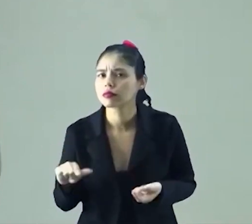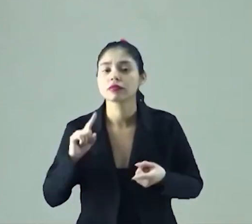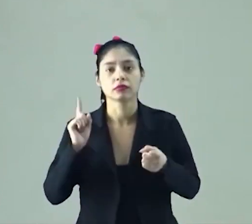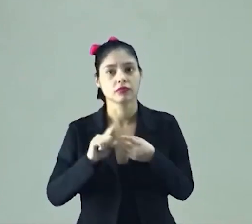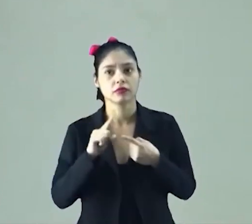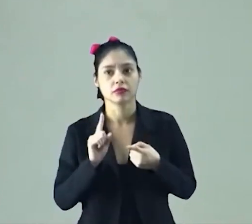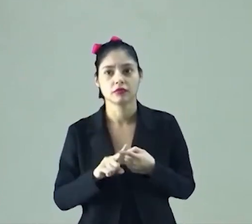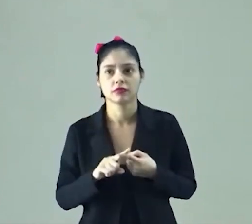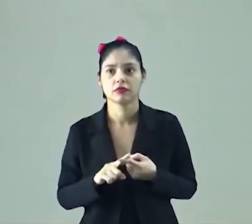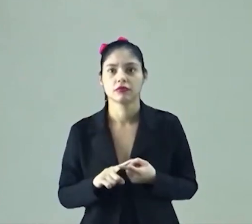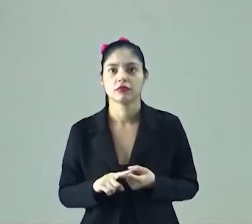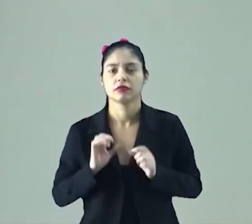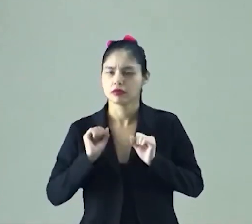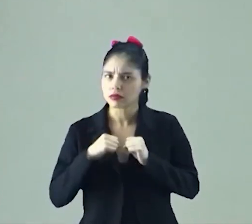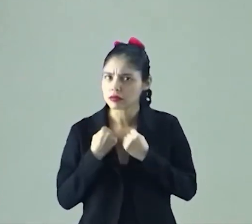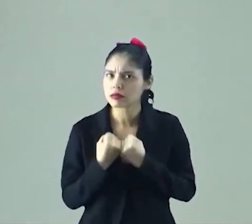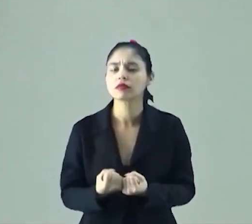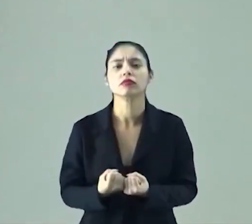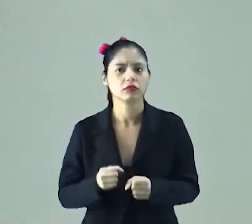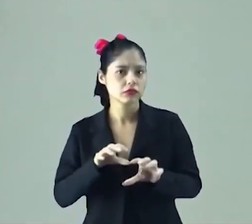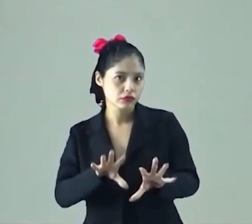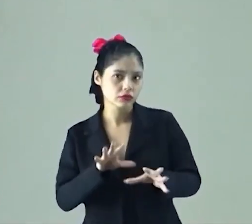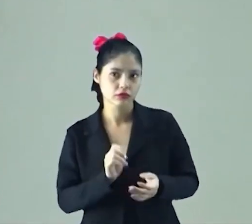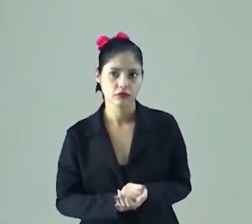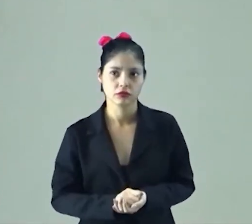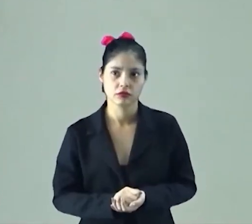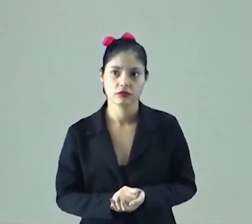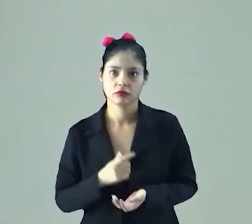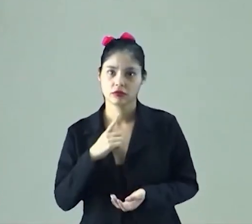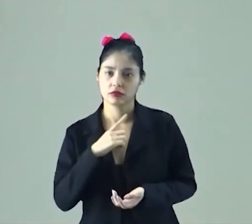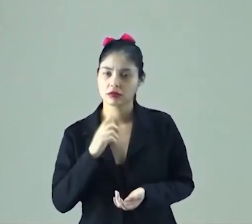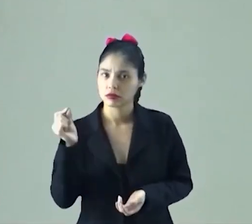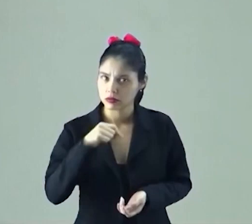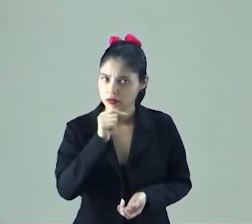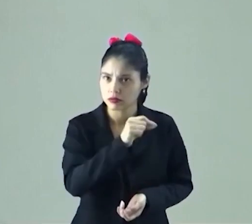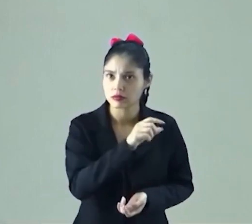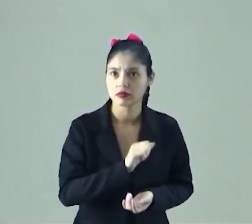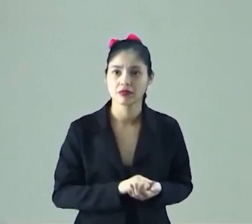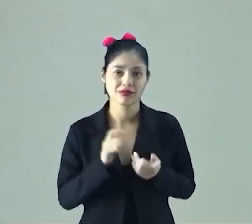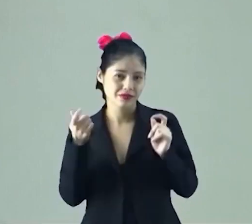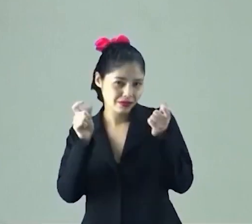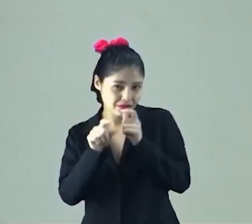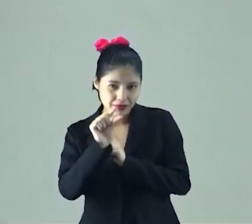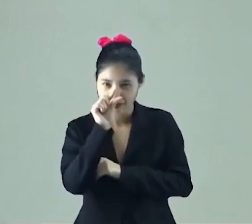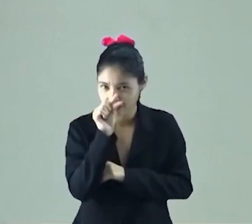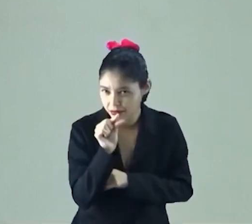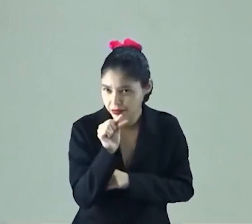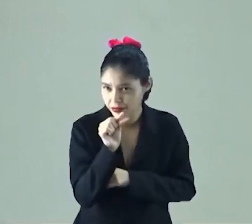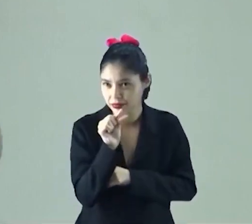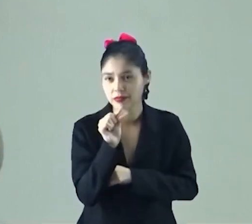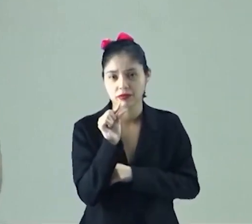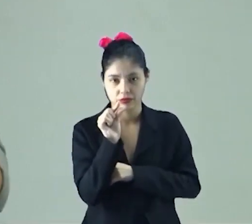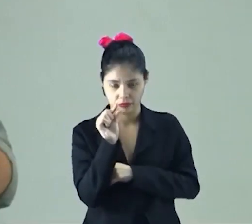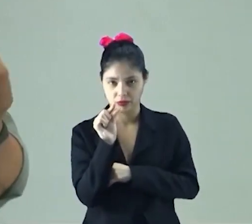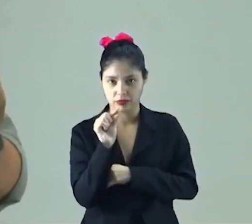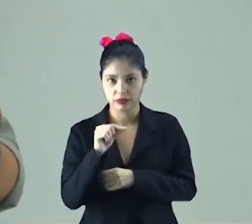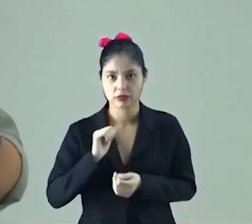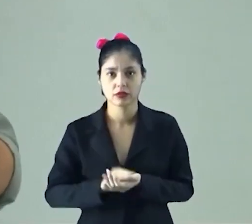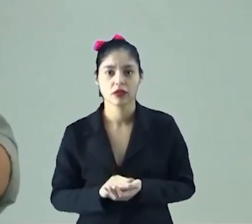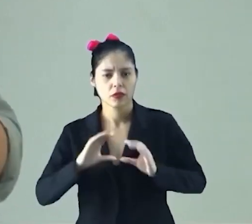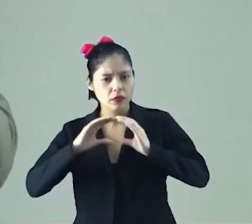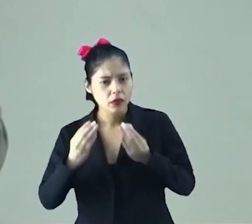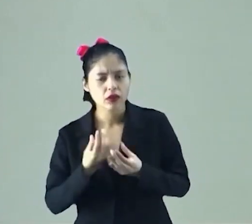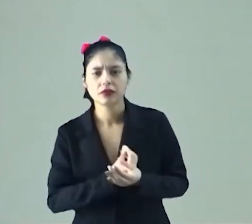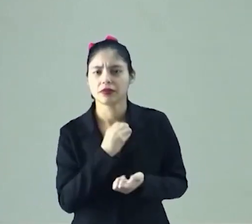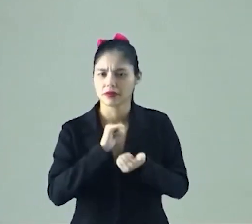professor? Porque ele não tem resistência para isso. Vão ter insetos nesse ambiente? Muito pouco. Muitos poucos seres